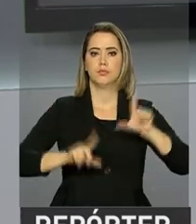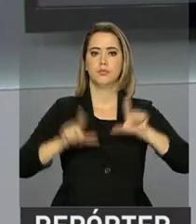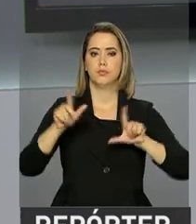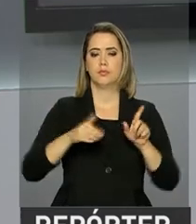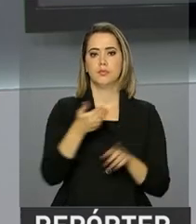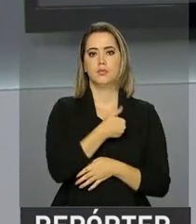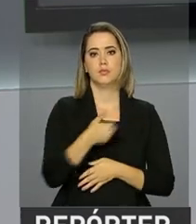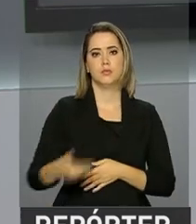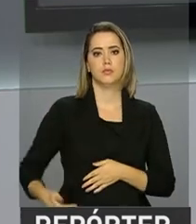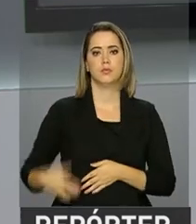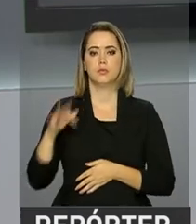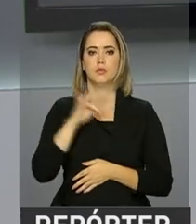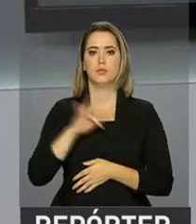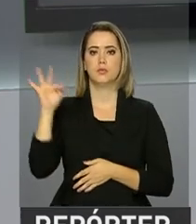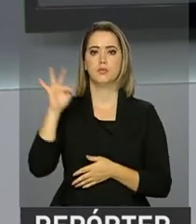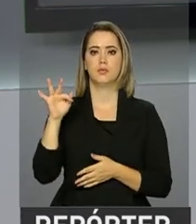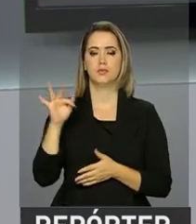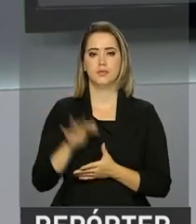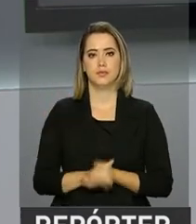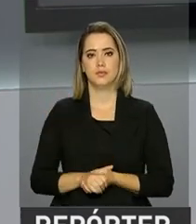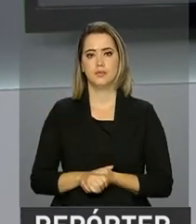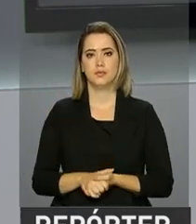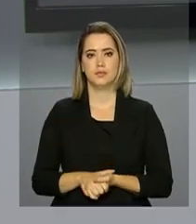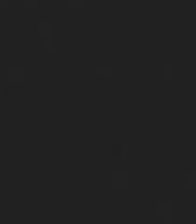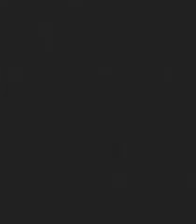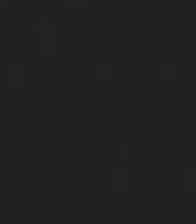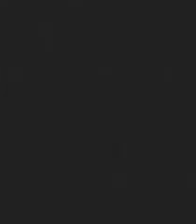nbr a tv do governo federal